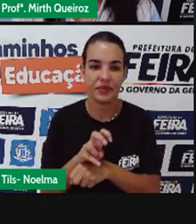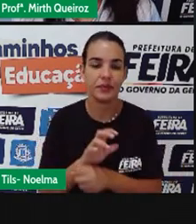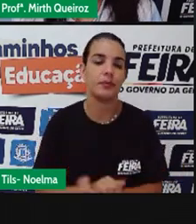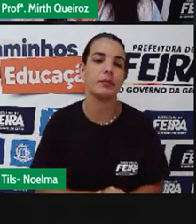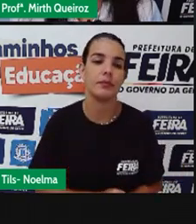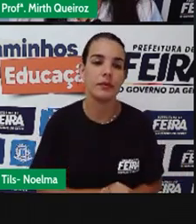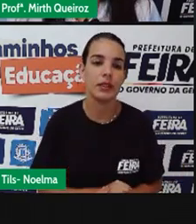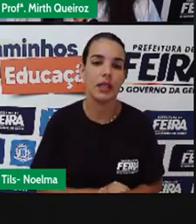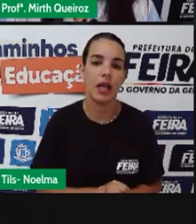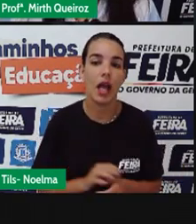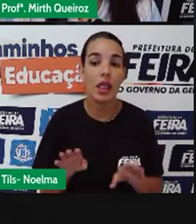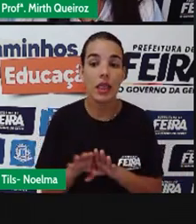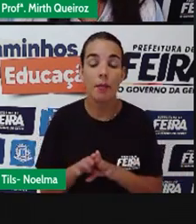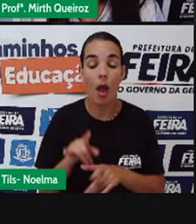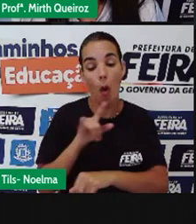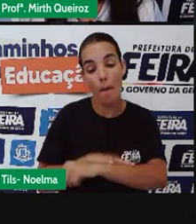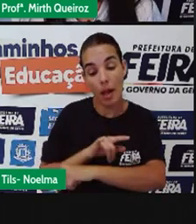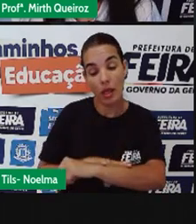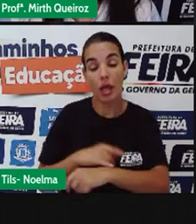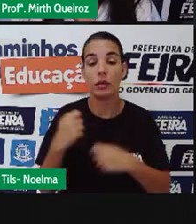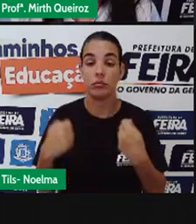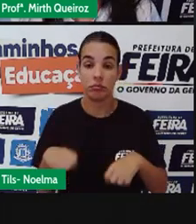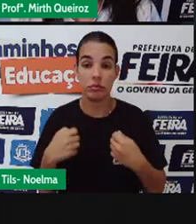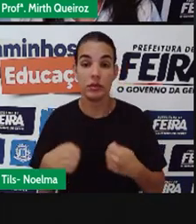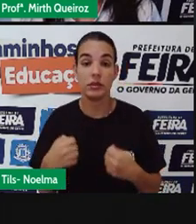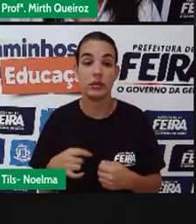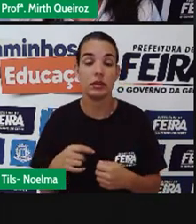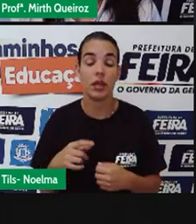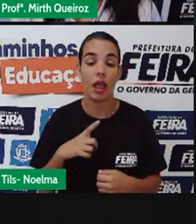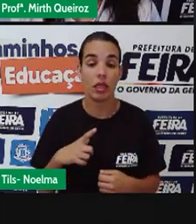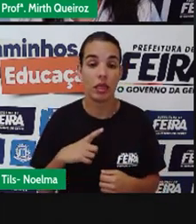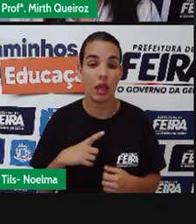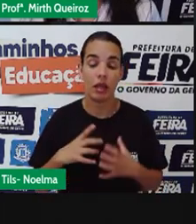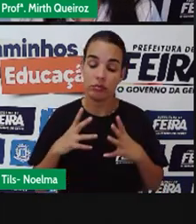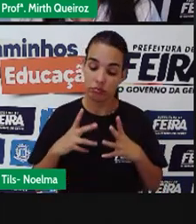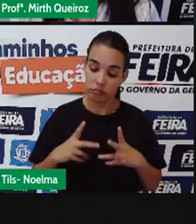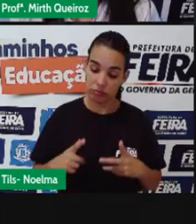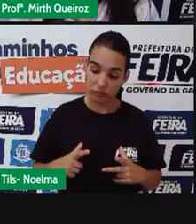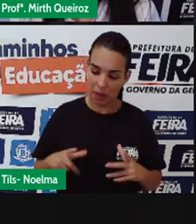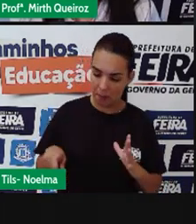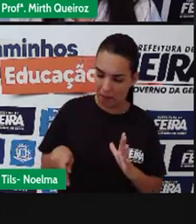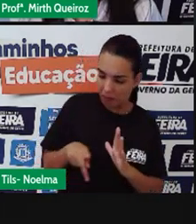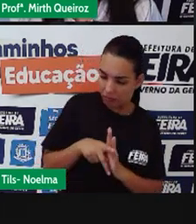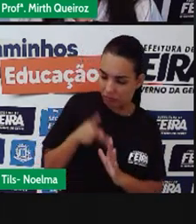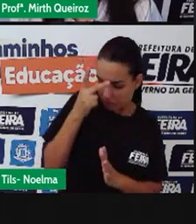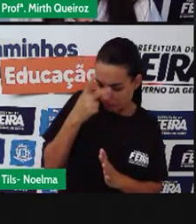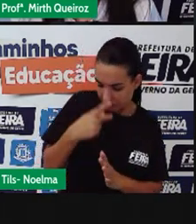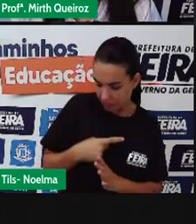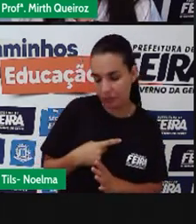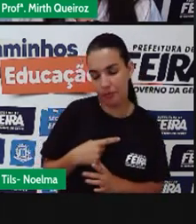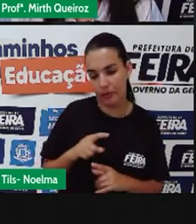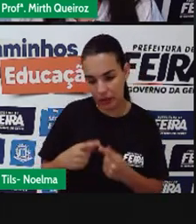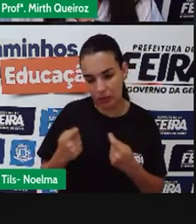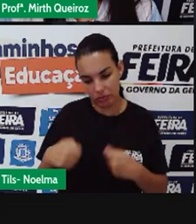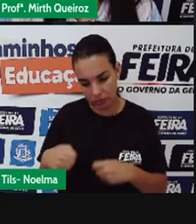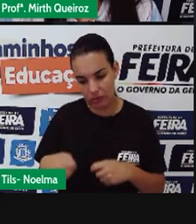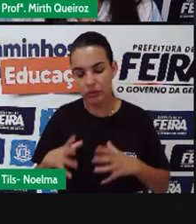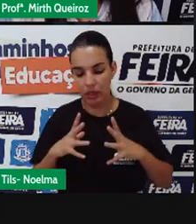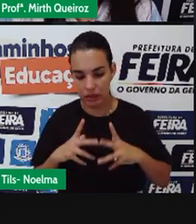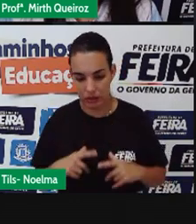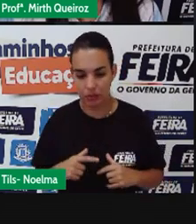local e o banheiro para higiene pessoal necessita também de